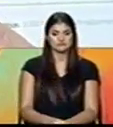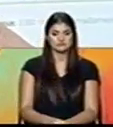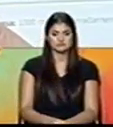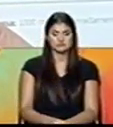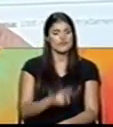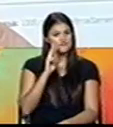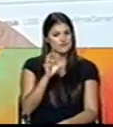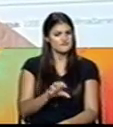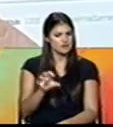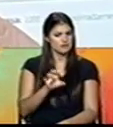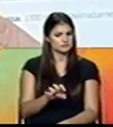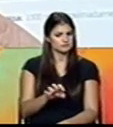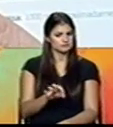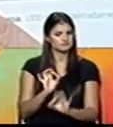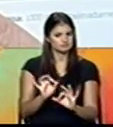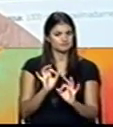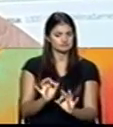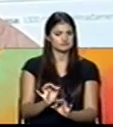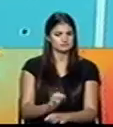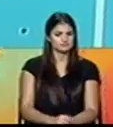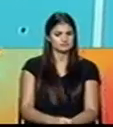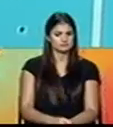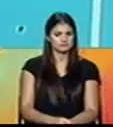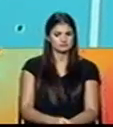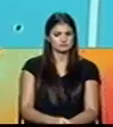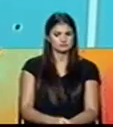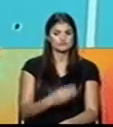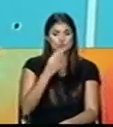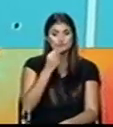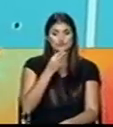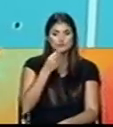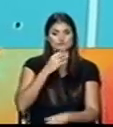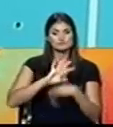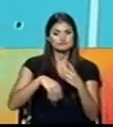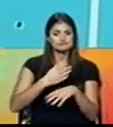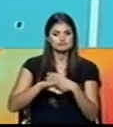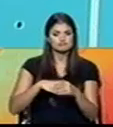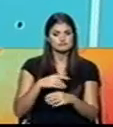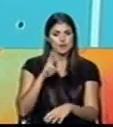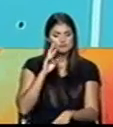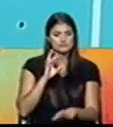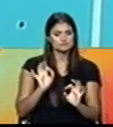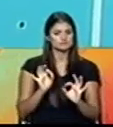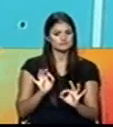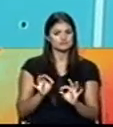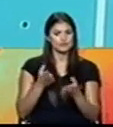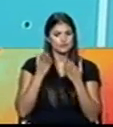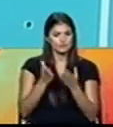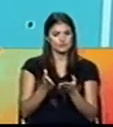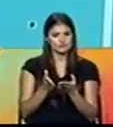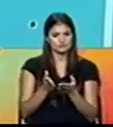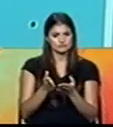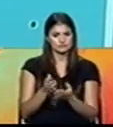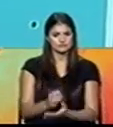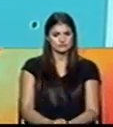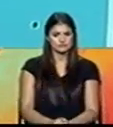Olha para o aspecto disto. Fica assim umidozinho, cheio destes sabores todos, é ótimo. Vamos ver se está pronto no forno. Mas não, já? Não temos que pôr a forma. Não,